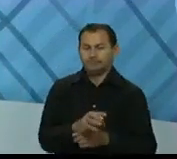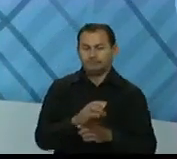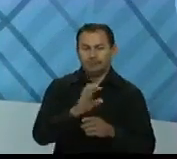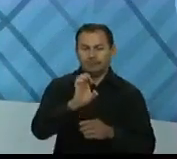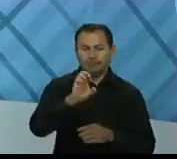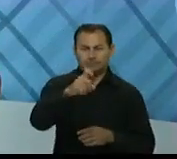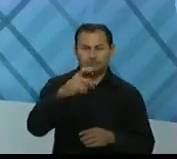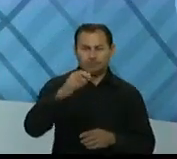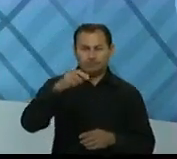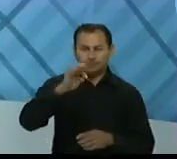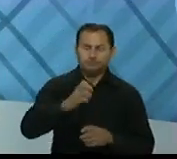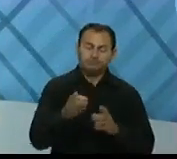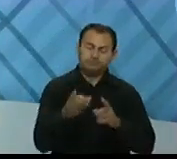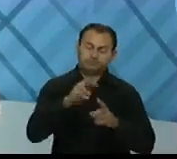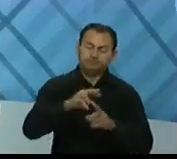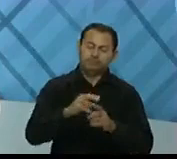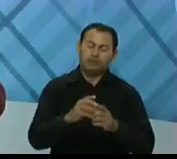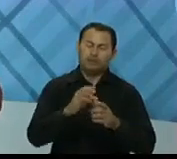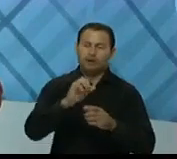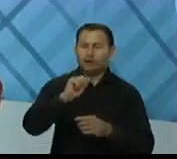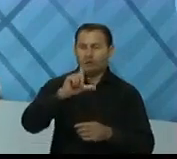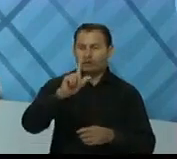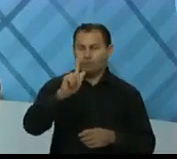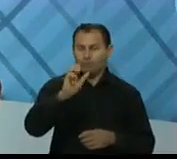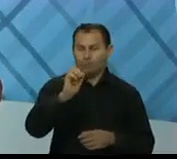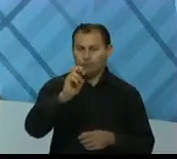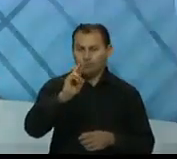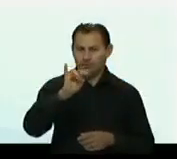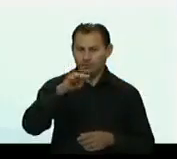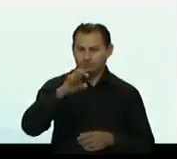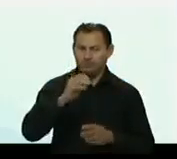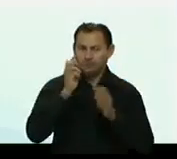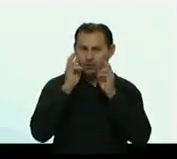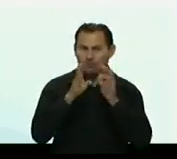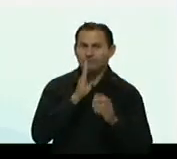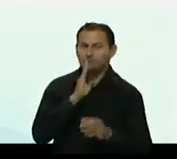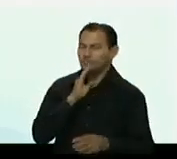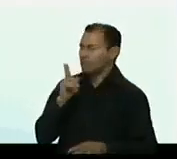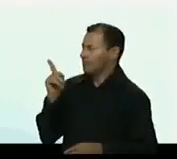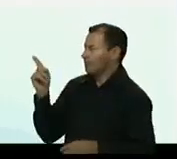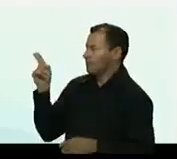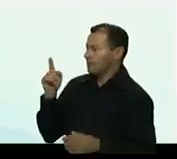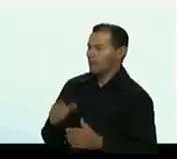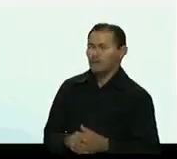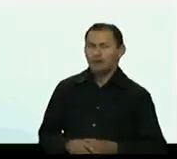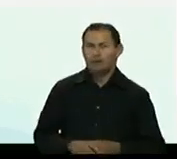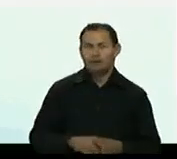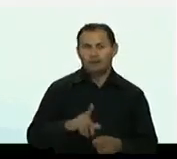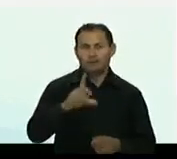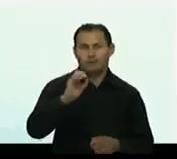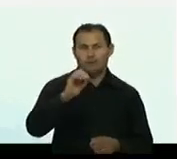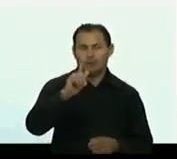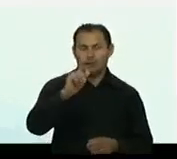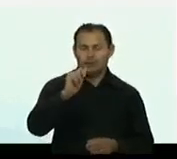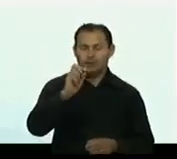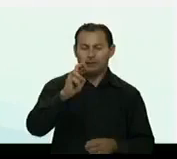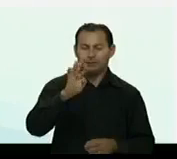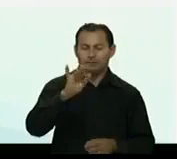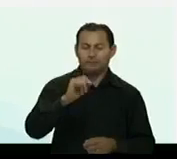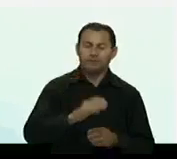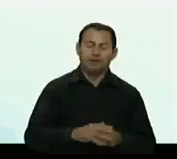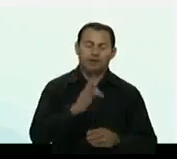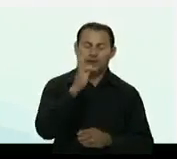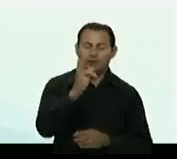exponencial, que é a função logarítmica. Vamos conhecê-la. A função logarítmica é dada por f de